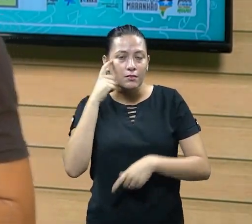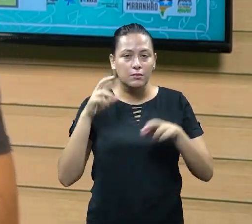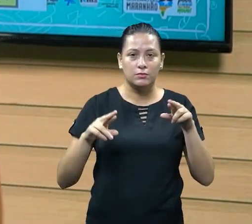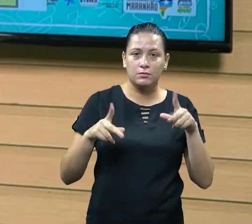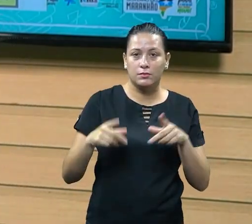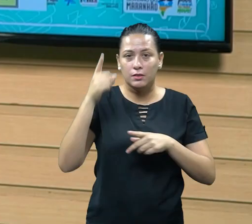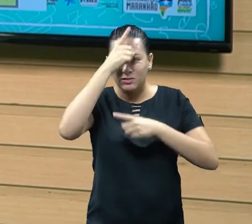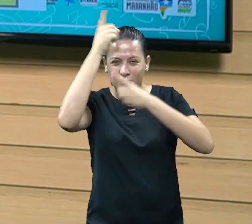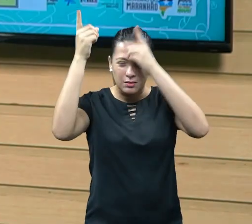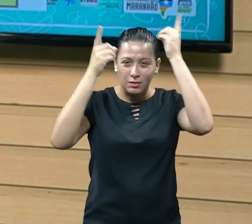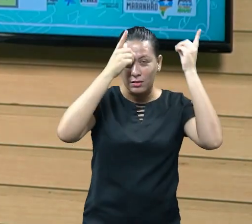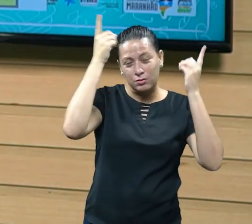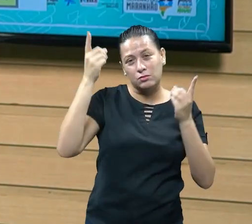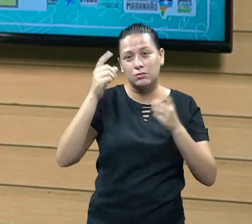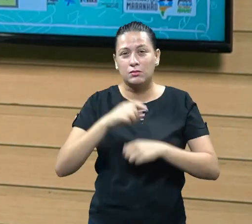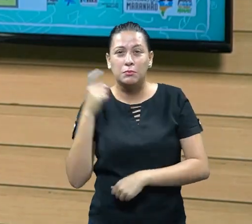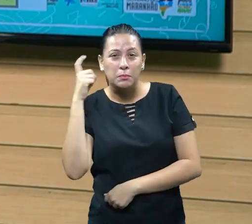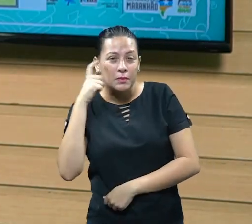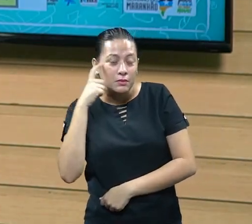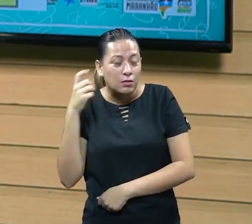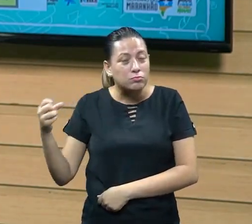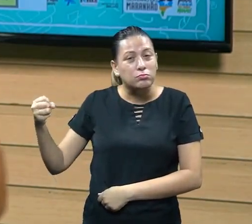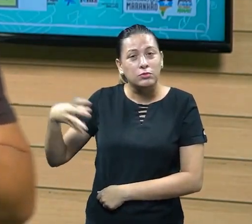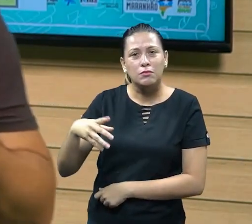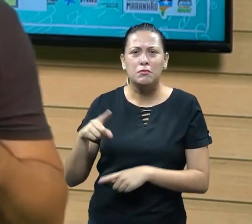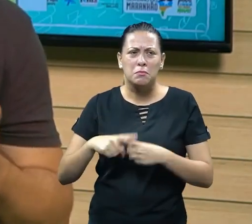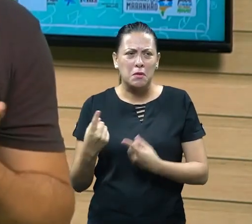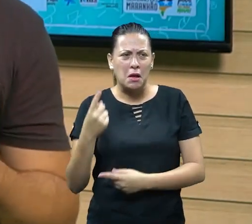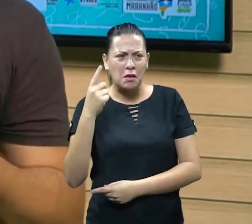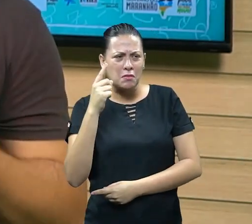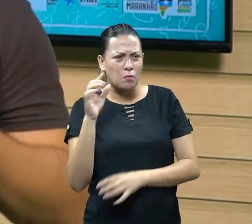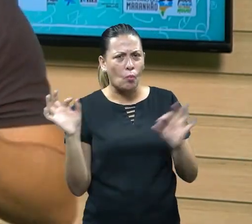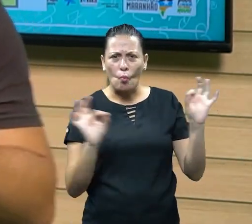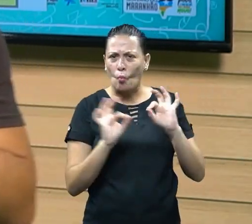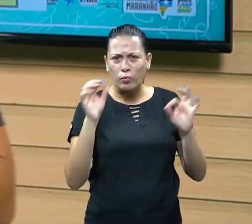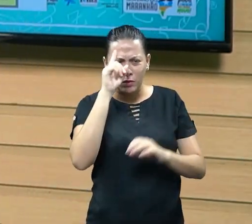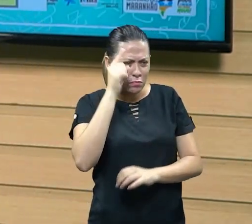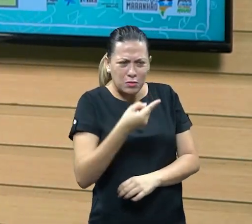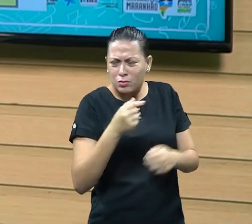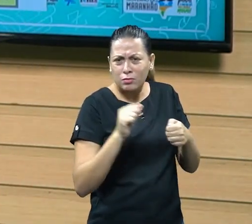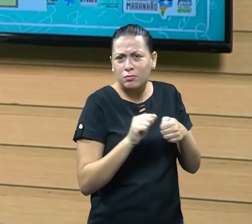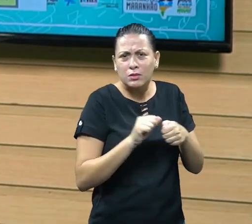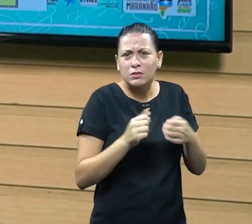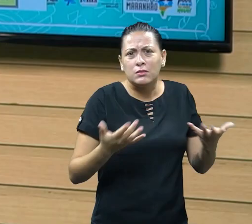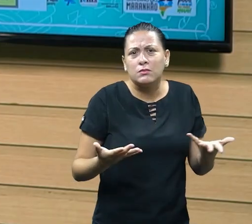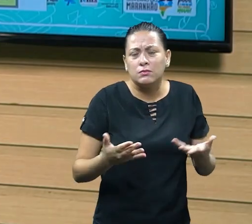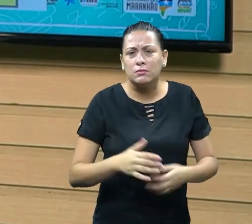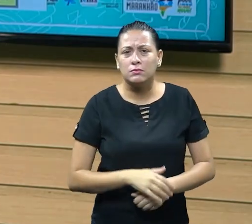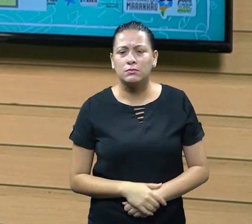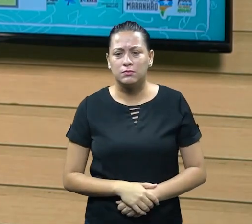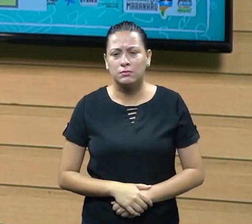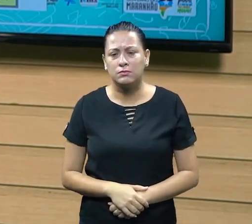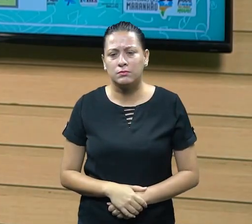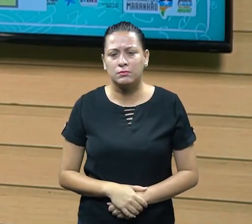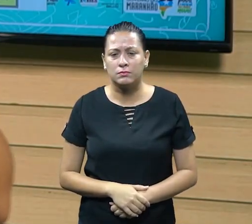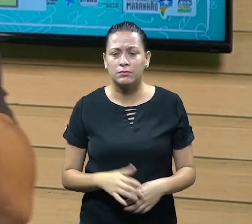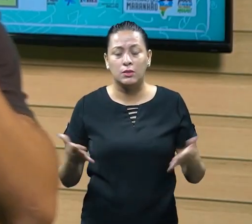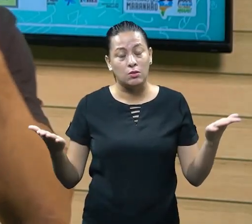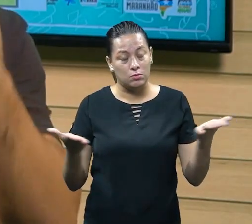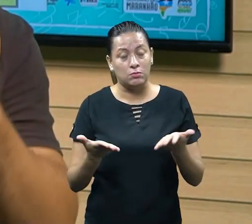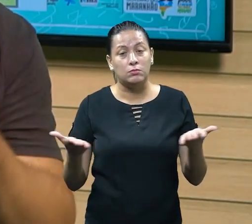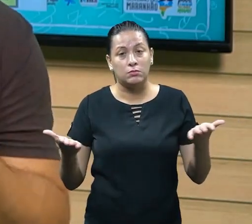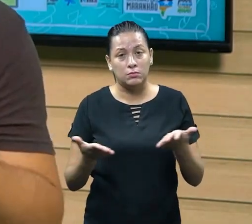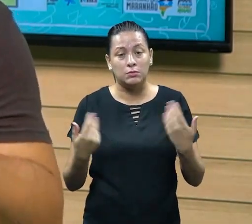atrás, pensar diferente, ser criativo, ser inovador. Mas ninguém me mandou fazer. Não, tu tem que ter agora essa história de